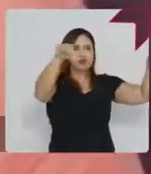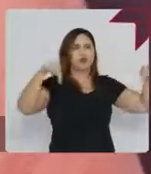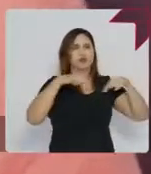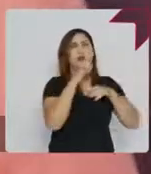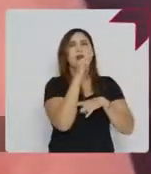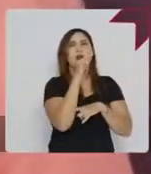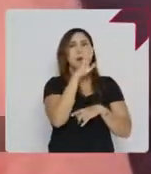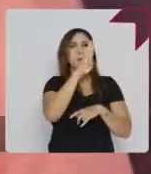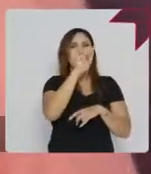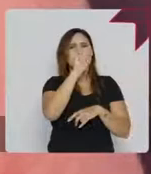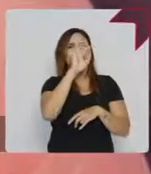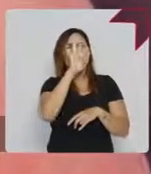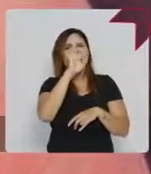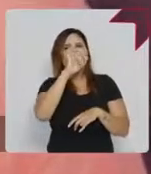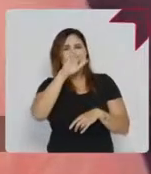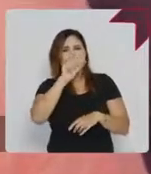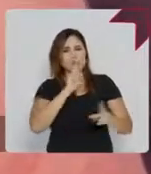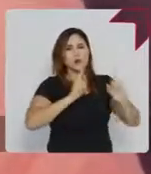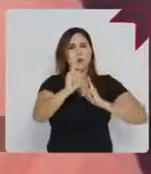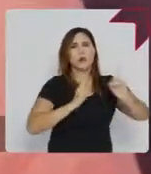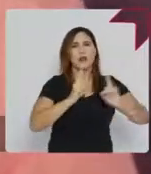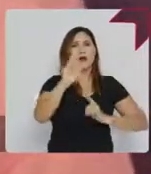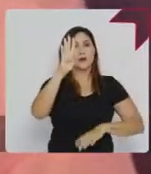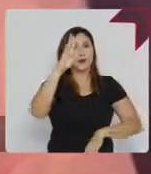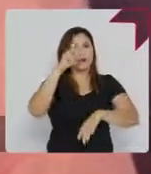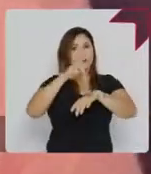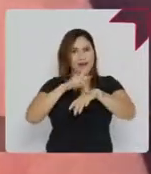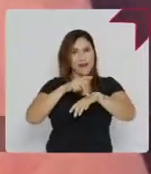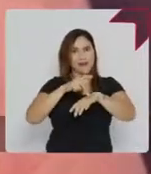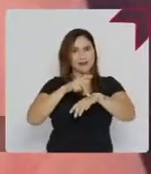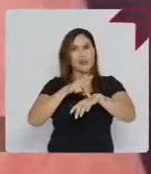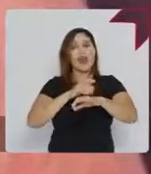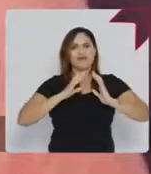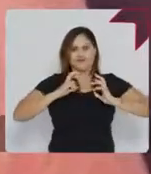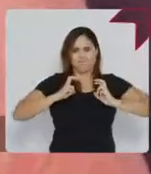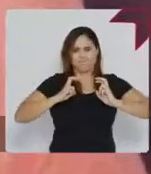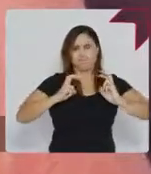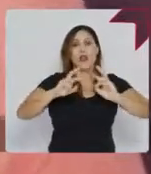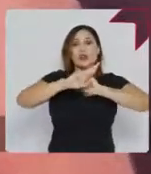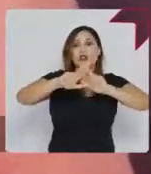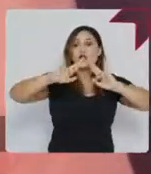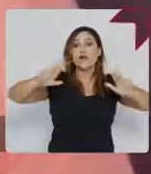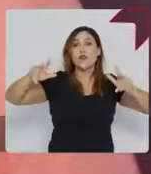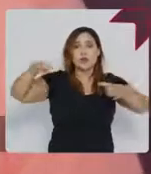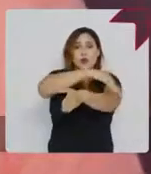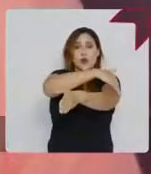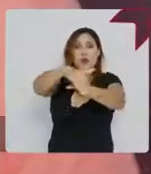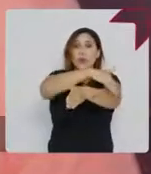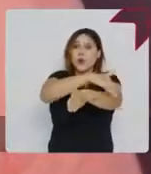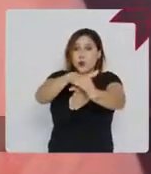da Lagoa das Bateias, duplicamos a Avenida Brumado, asfaltamos diversas ruas